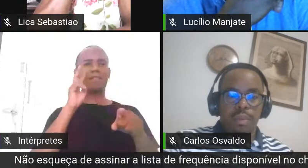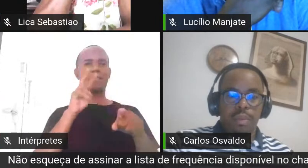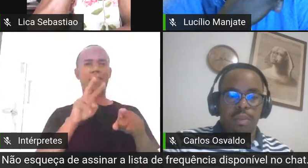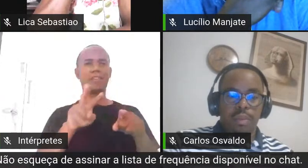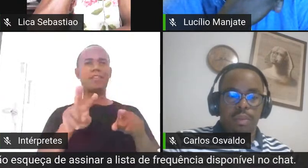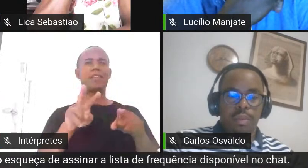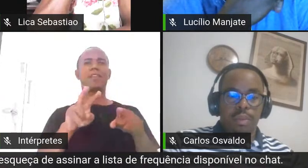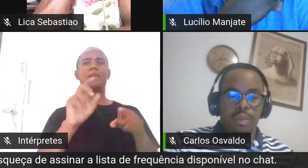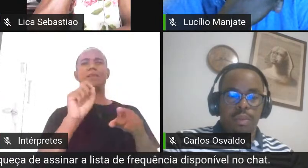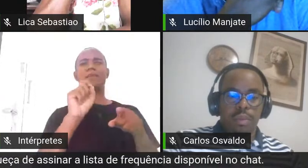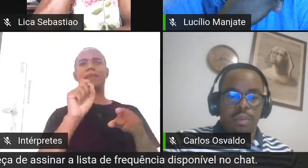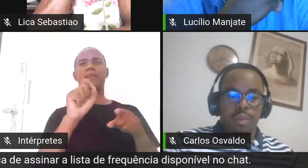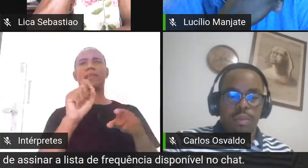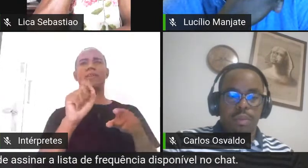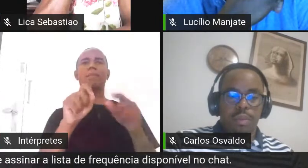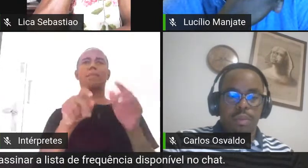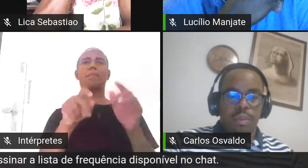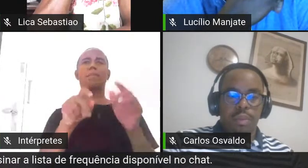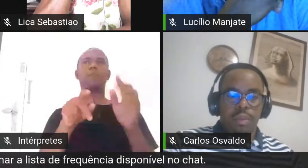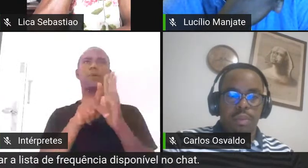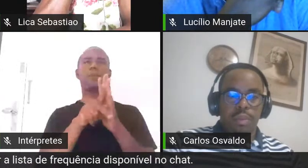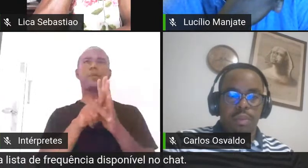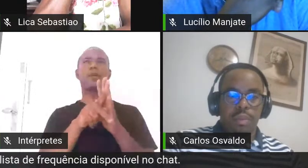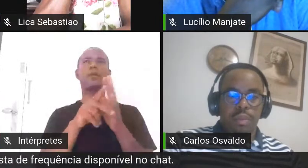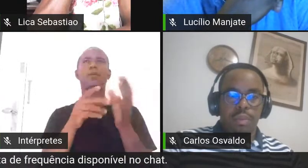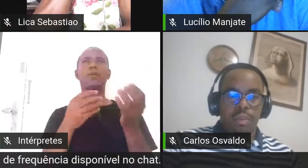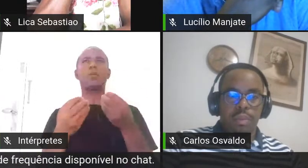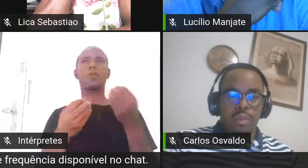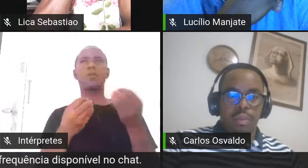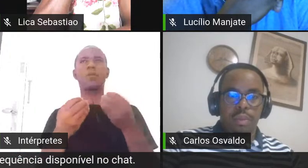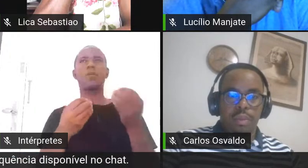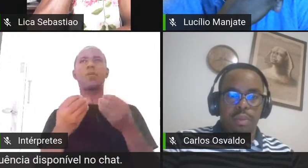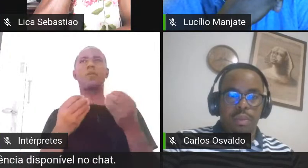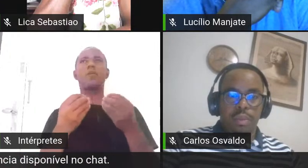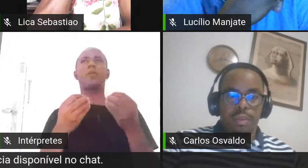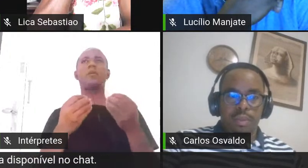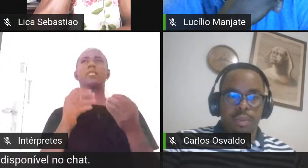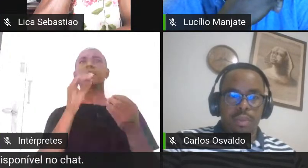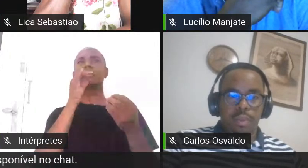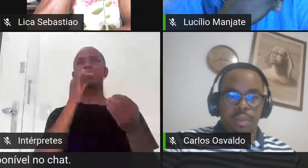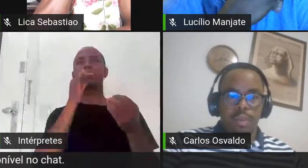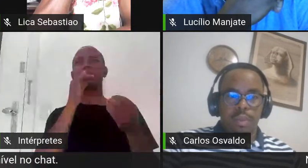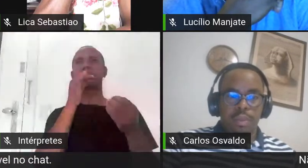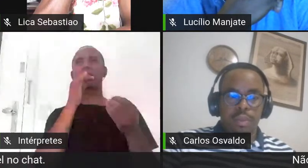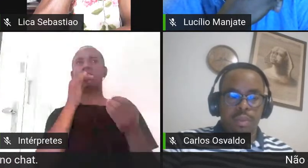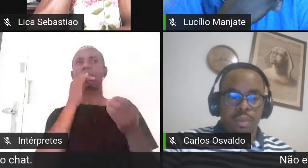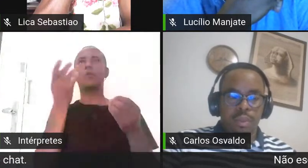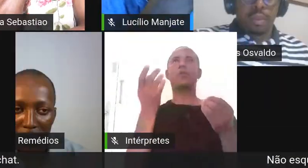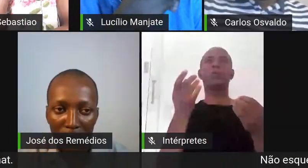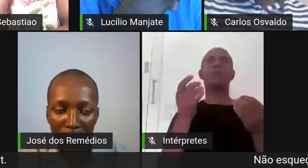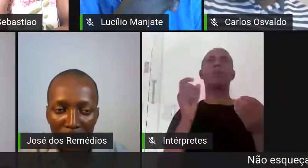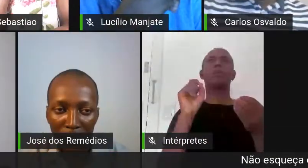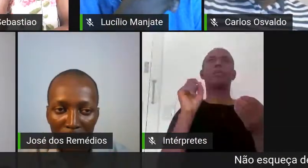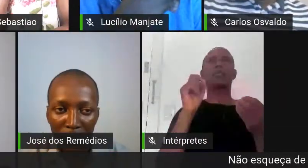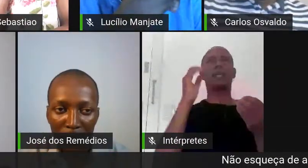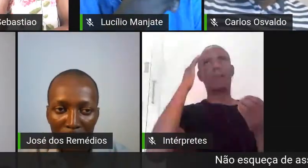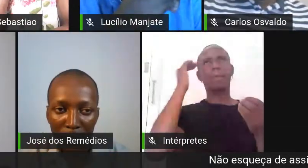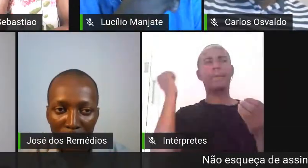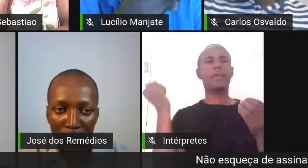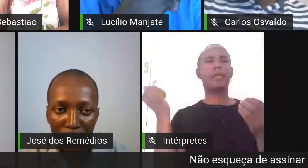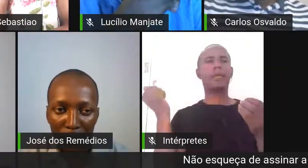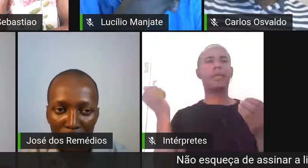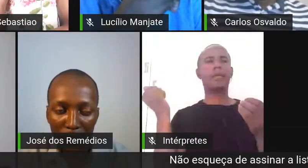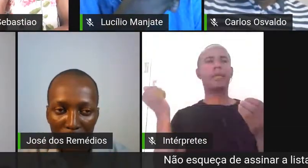como é que é? Desse entendimento de Moçambique como um espaço colonial, e que Moçambique começou em 1975, ou que a nossa literatura começa